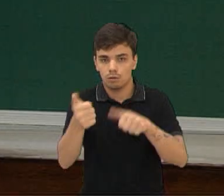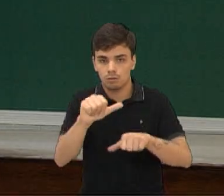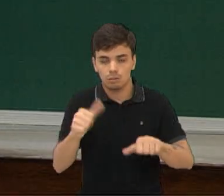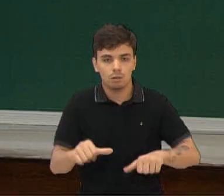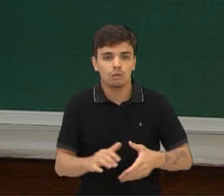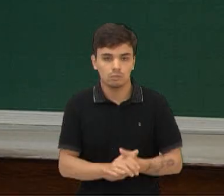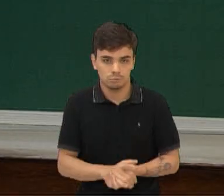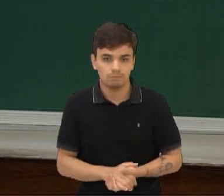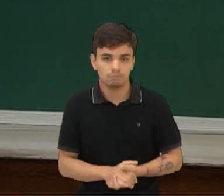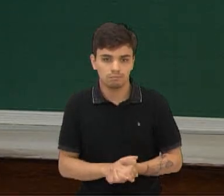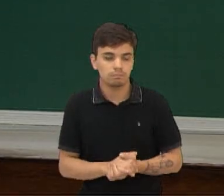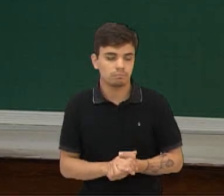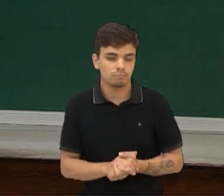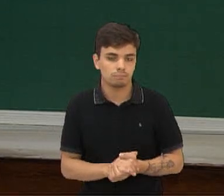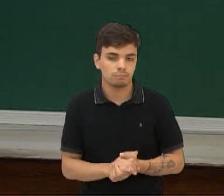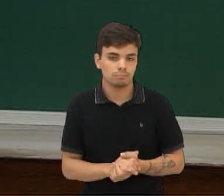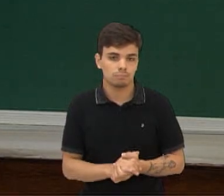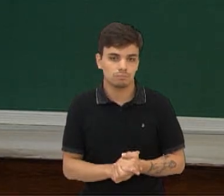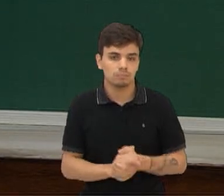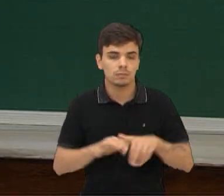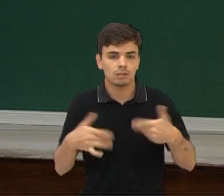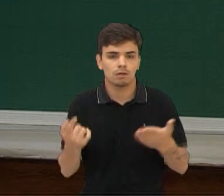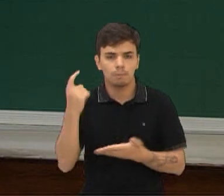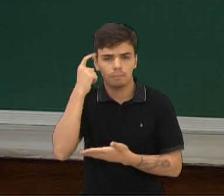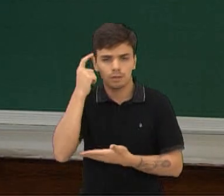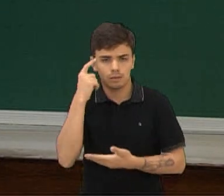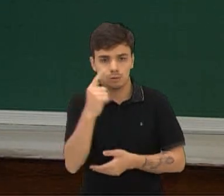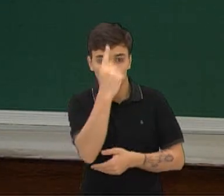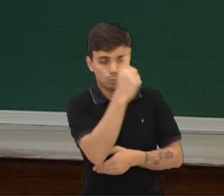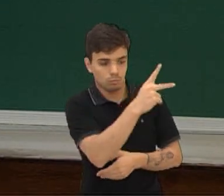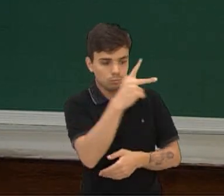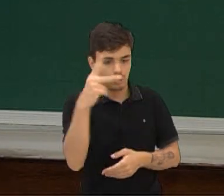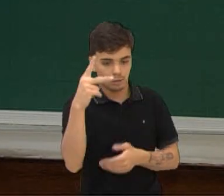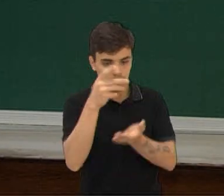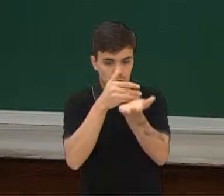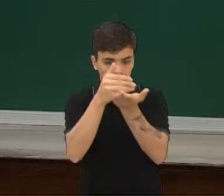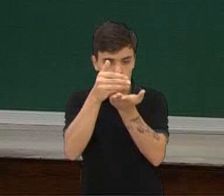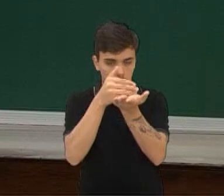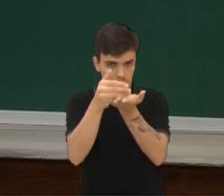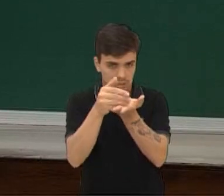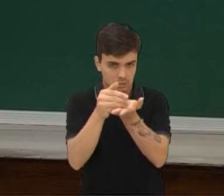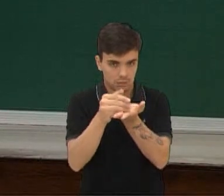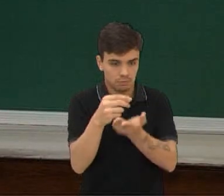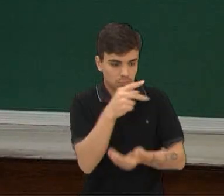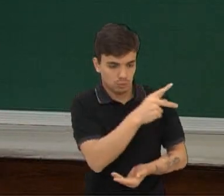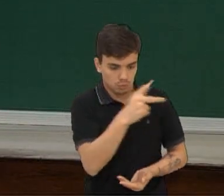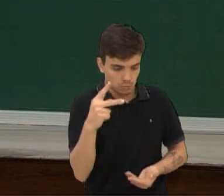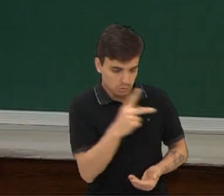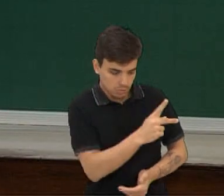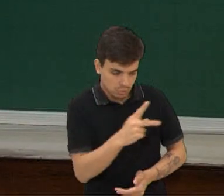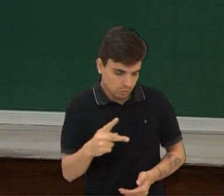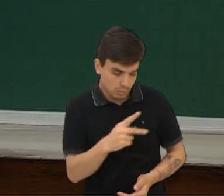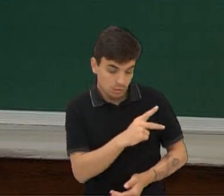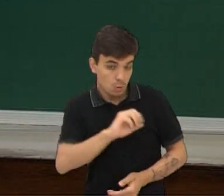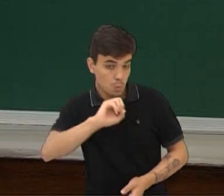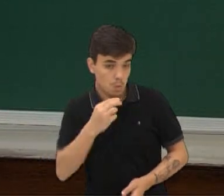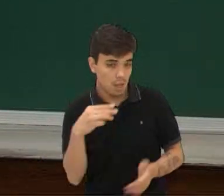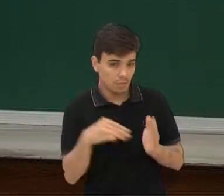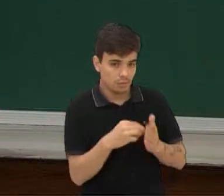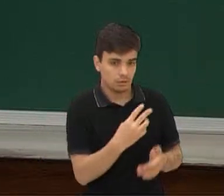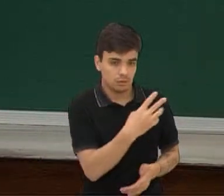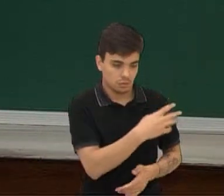tá? Cuidado com isso. Então, vamos pensar? 1 parágrafo para a introdução, 2 ou 3 parágrafos para